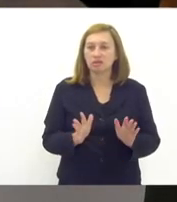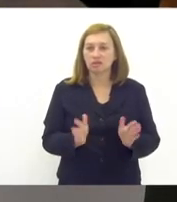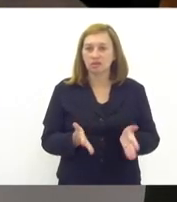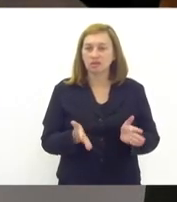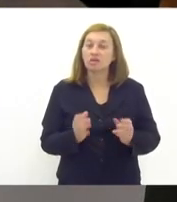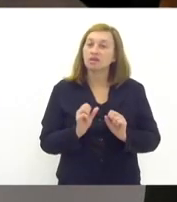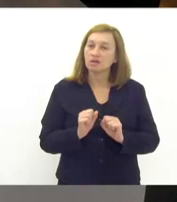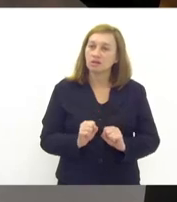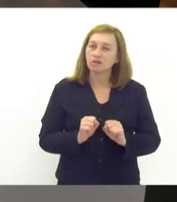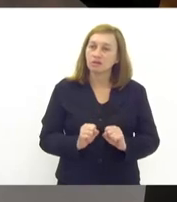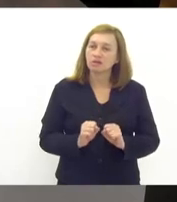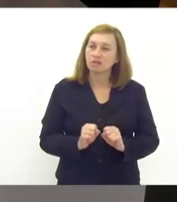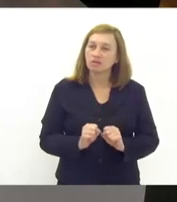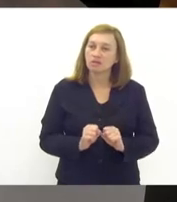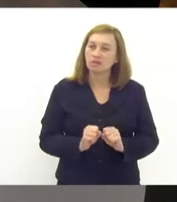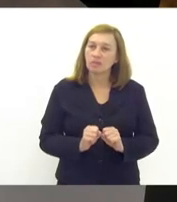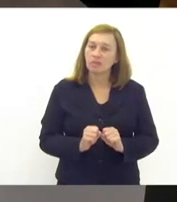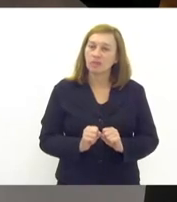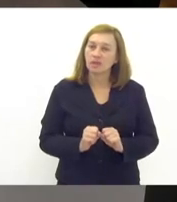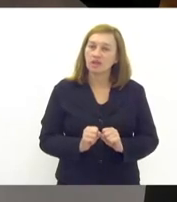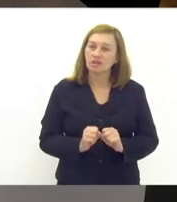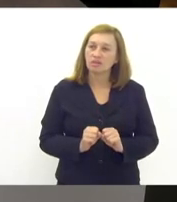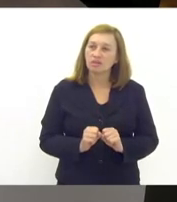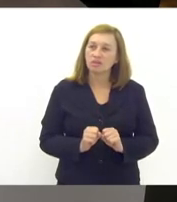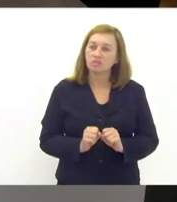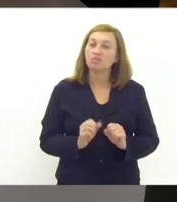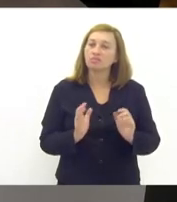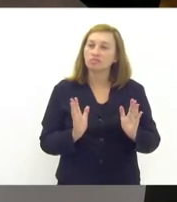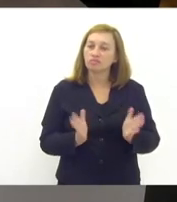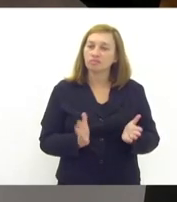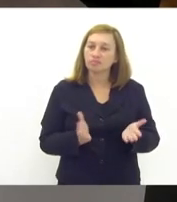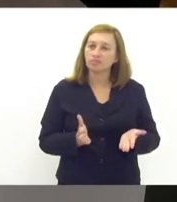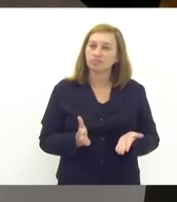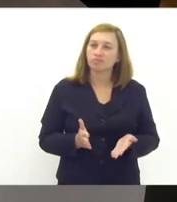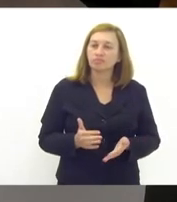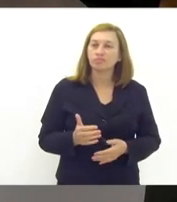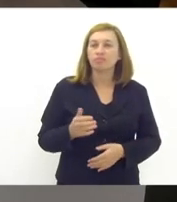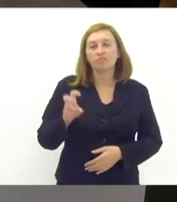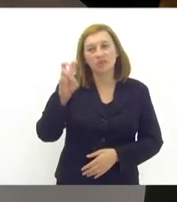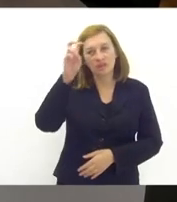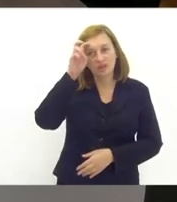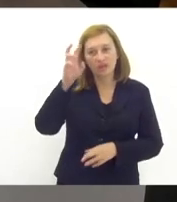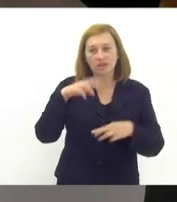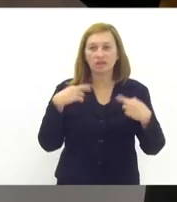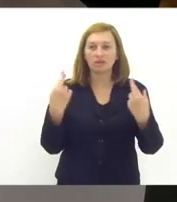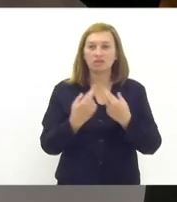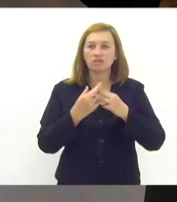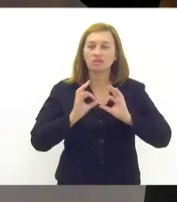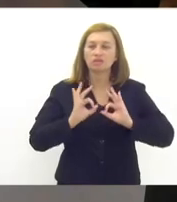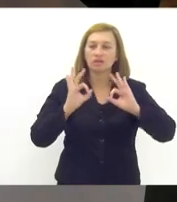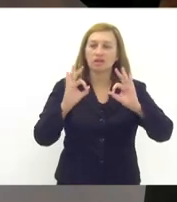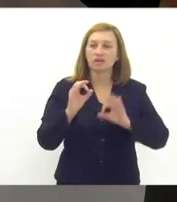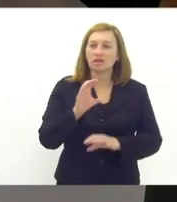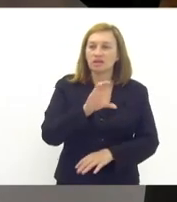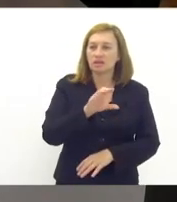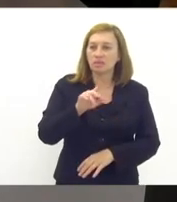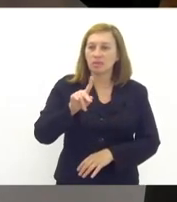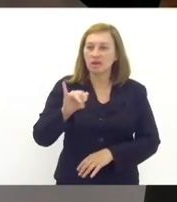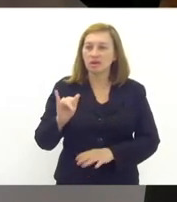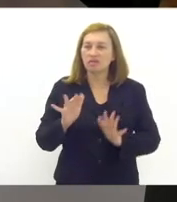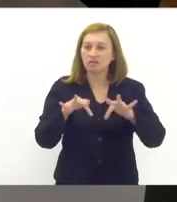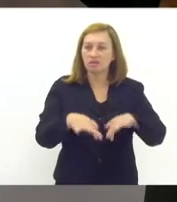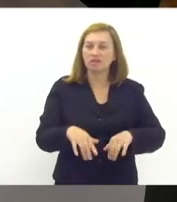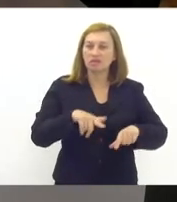gente possa ter aí, hoje, a quinta reunião ordinária da CPI. A gente encerra